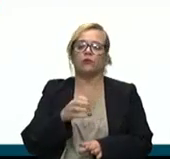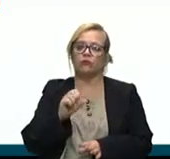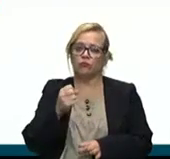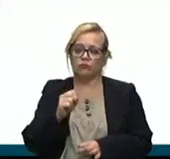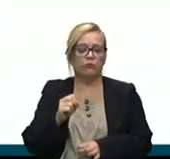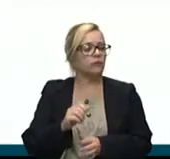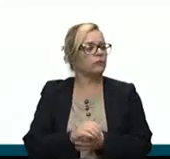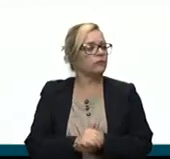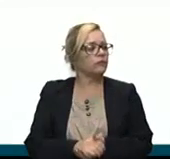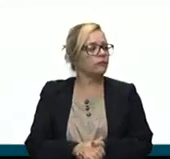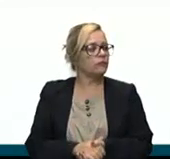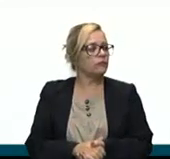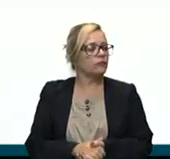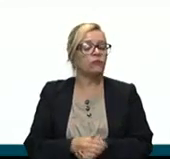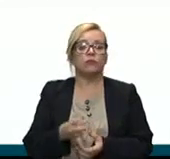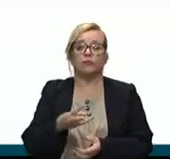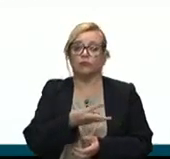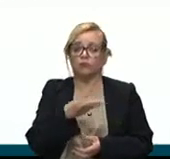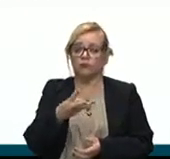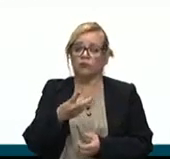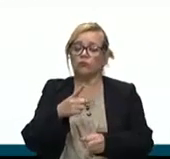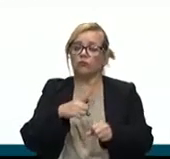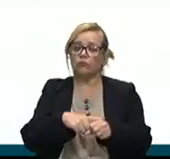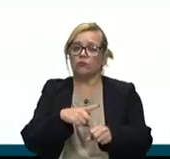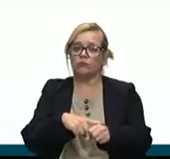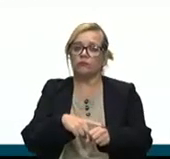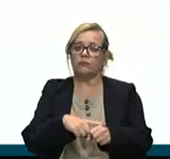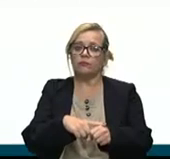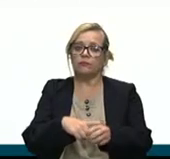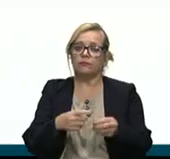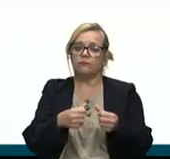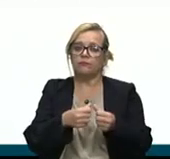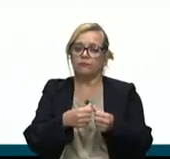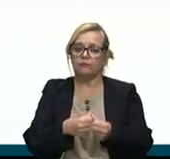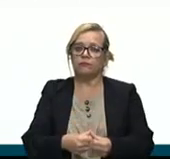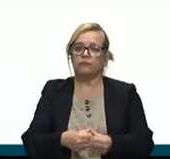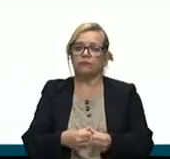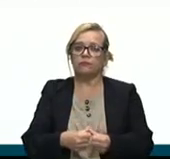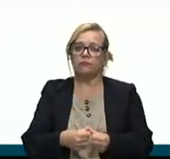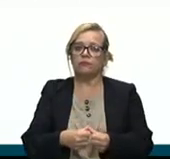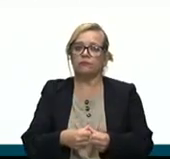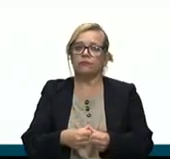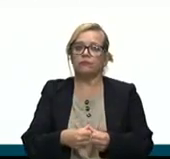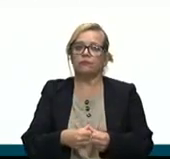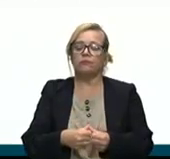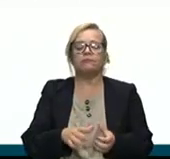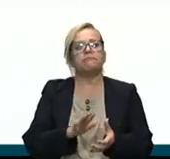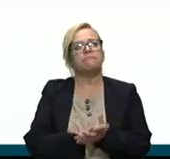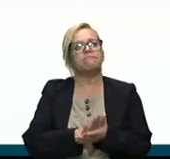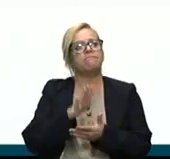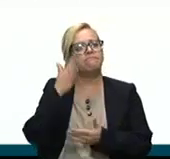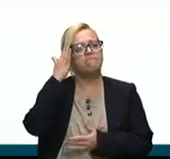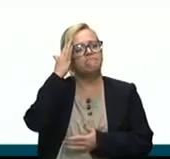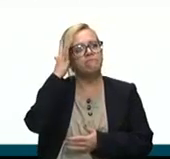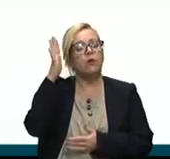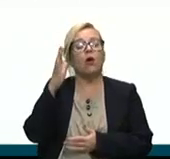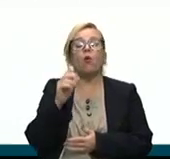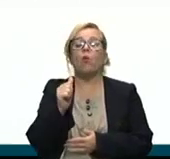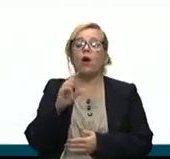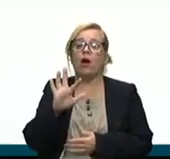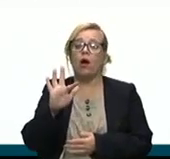18. Passo 3. Fixar o nível de significância. Vamos supor um